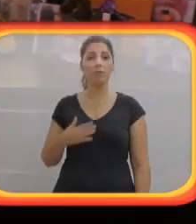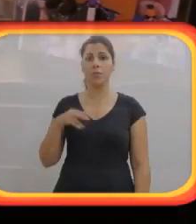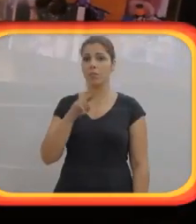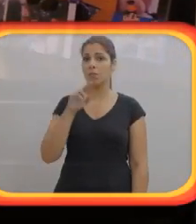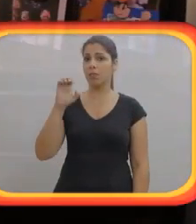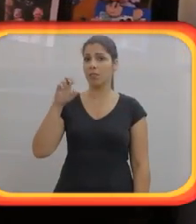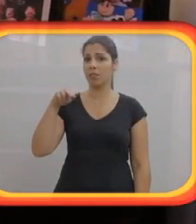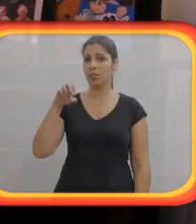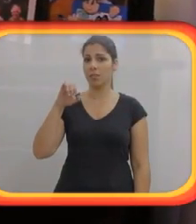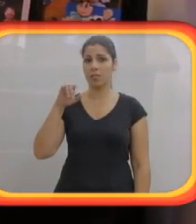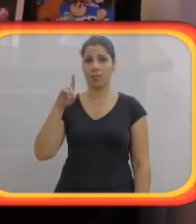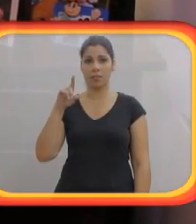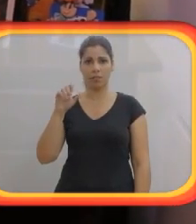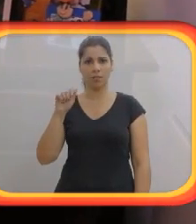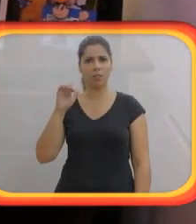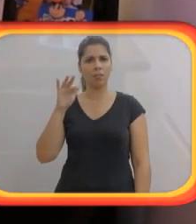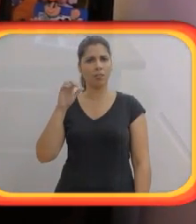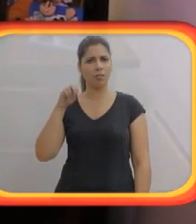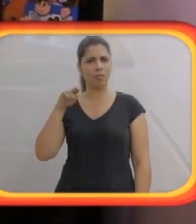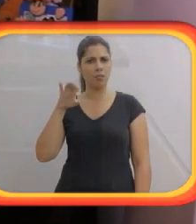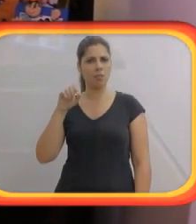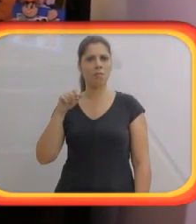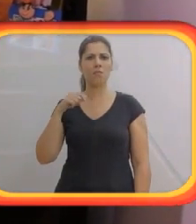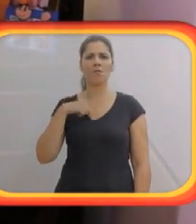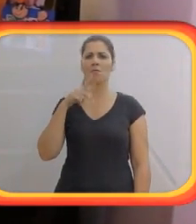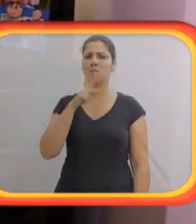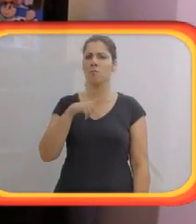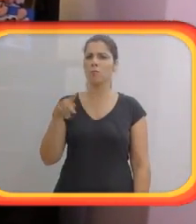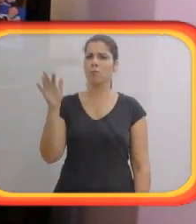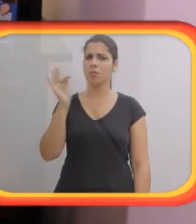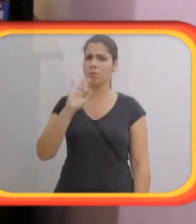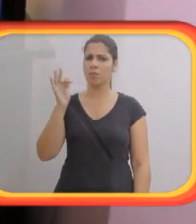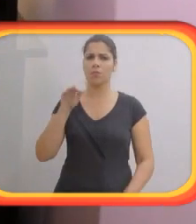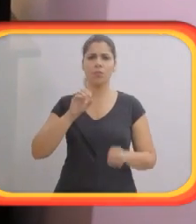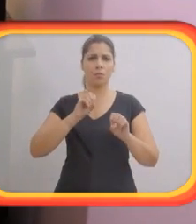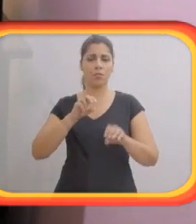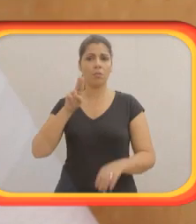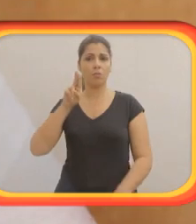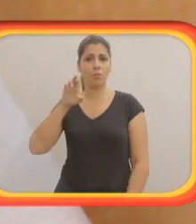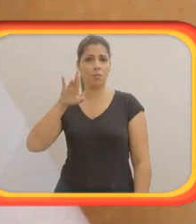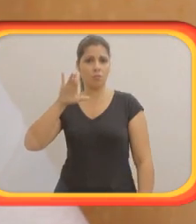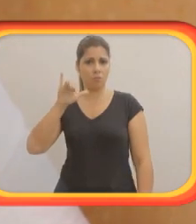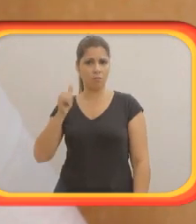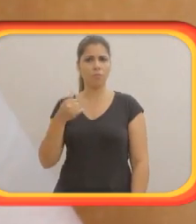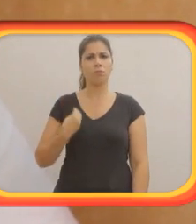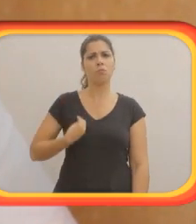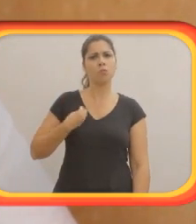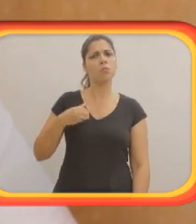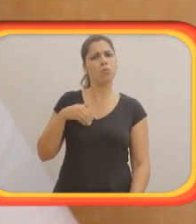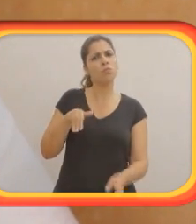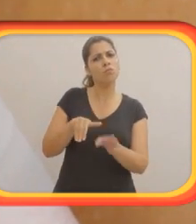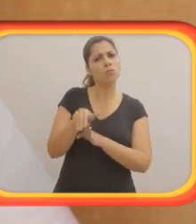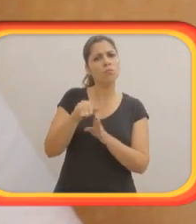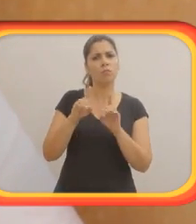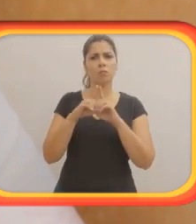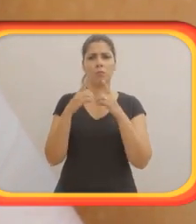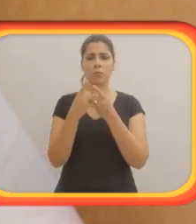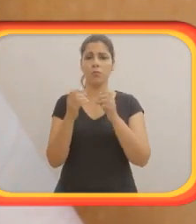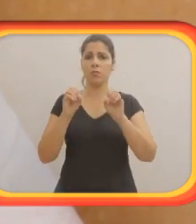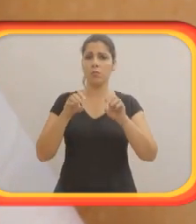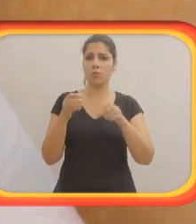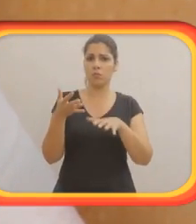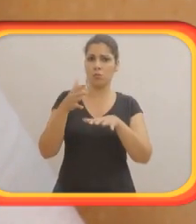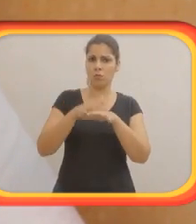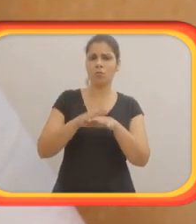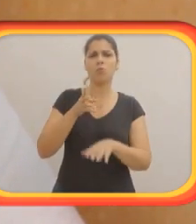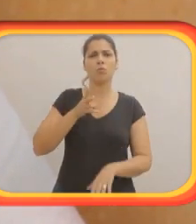Meu nome é Eneida Simões da Fonseca, eu sou professora da Faculdade de Educação da UERJ. Atualmente também eu coordeno o Departamento de